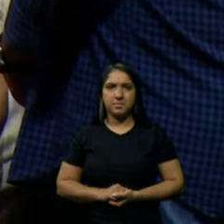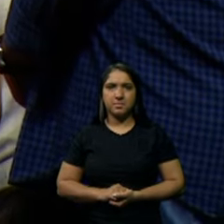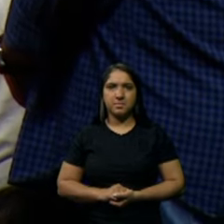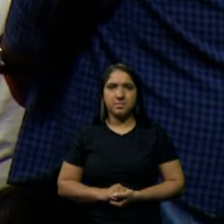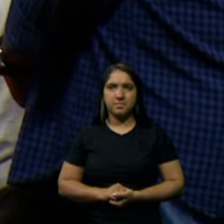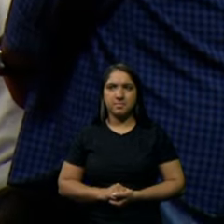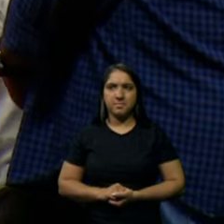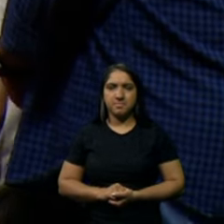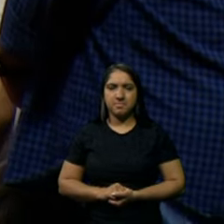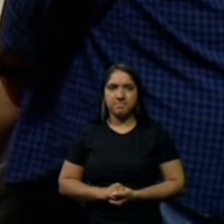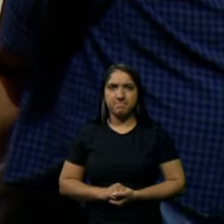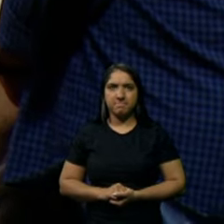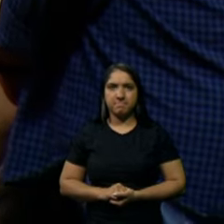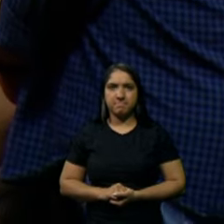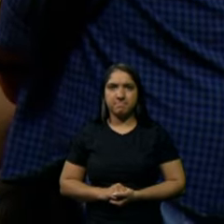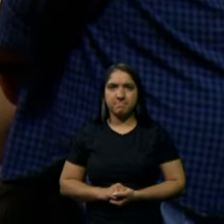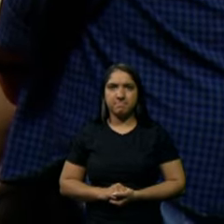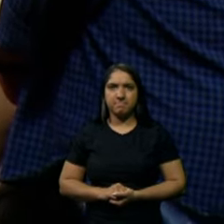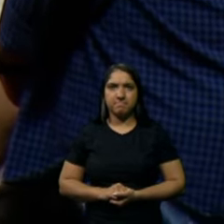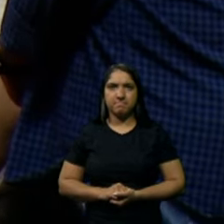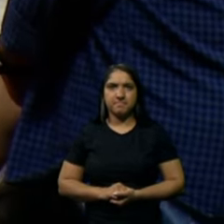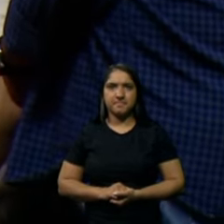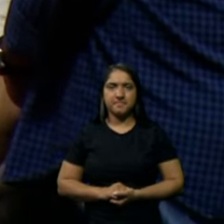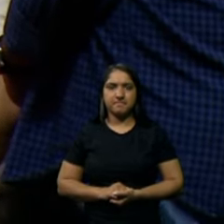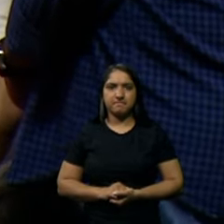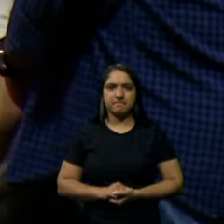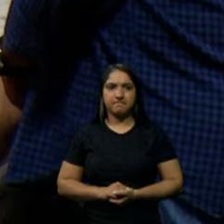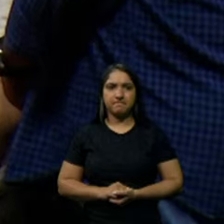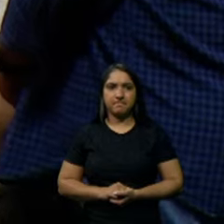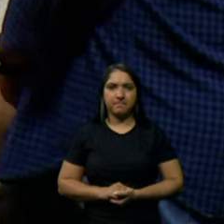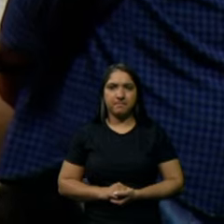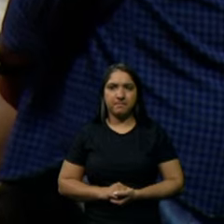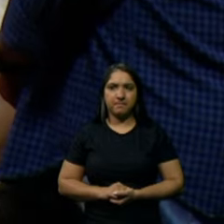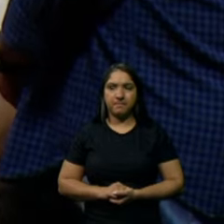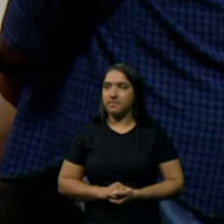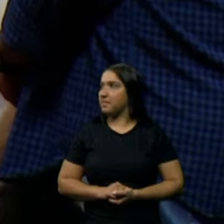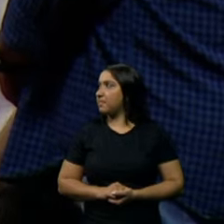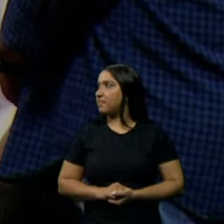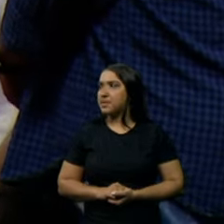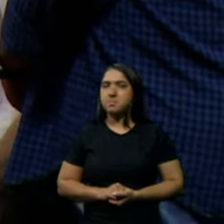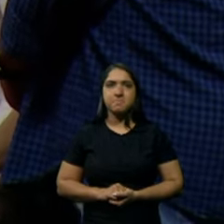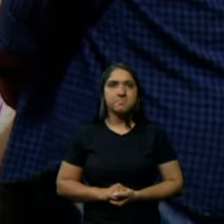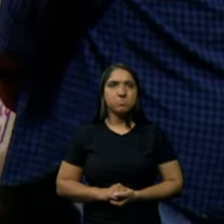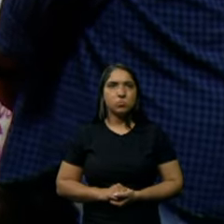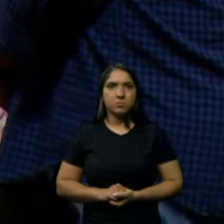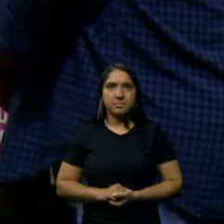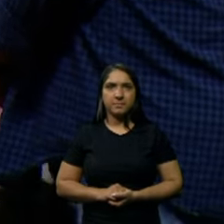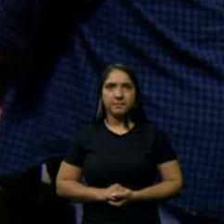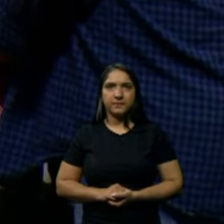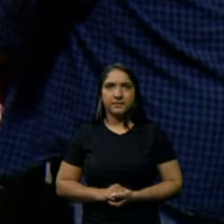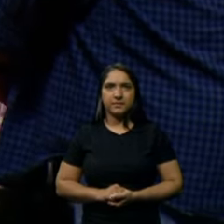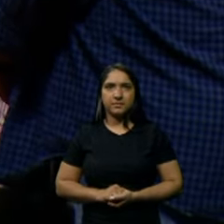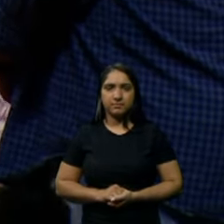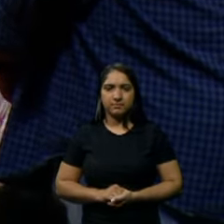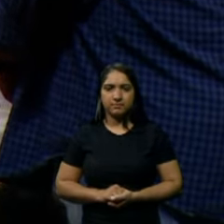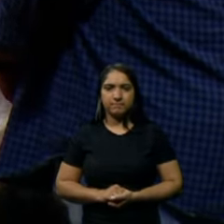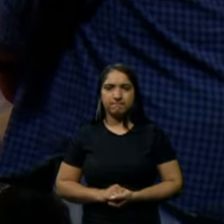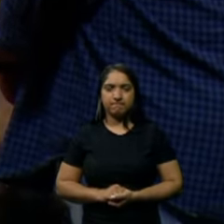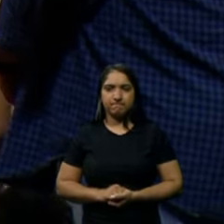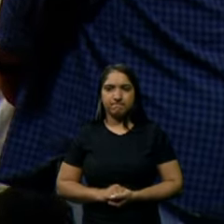tem lá no raio oscilar ano essa roupa tem nocaster instalar no